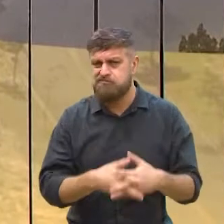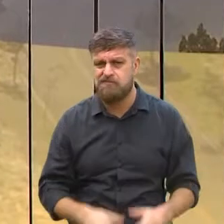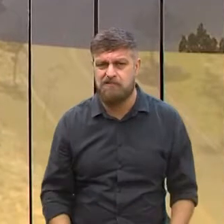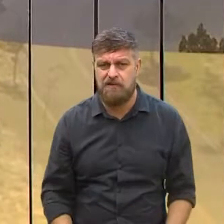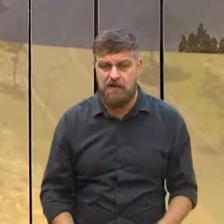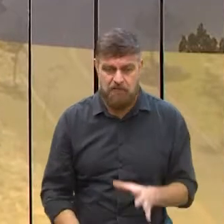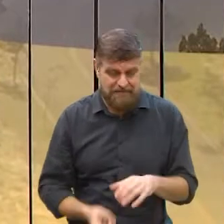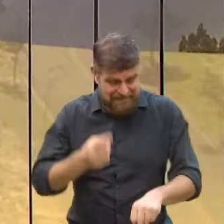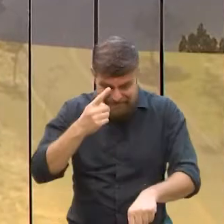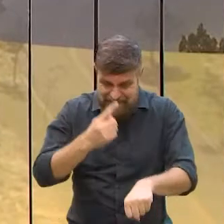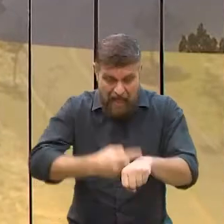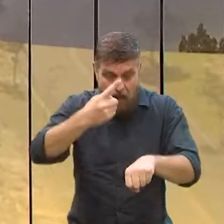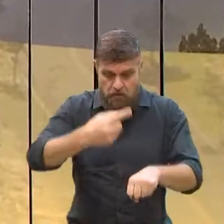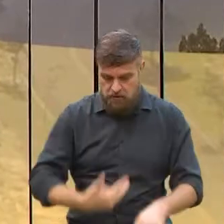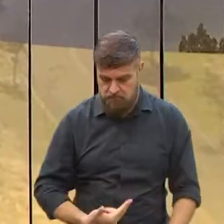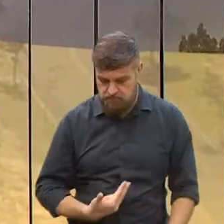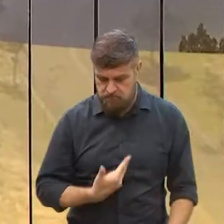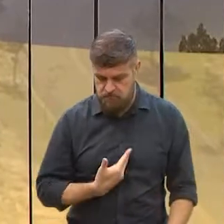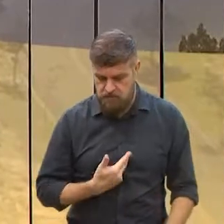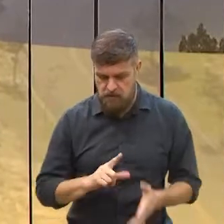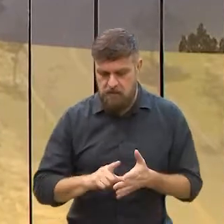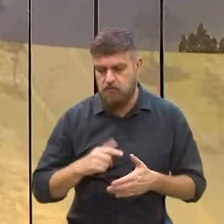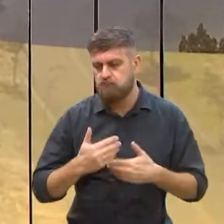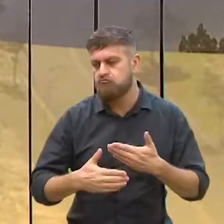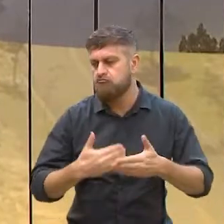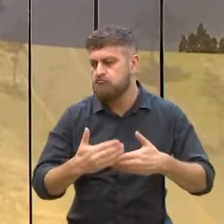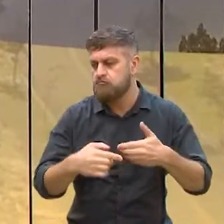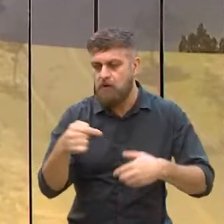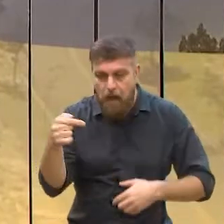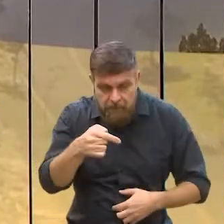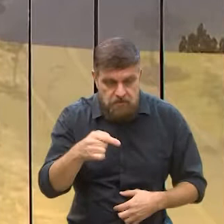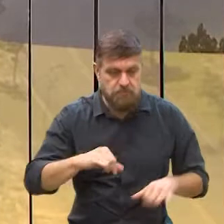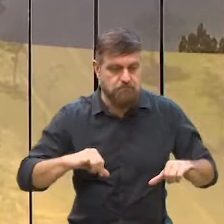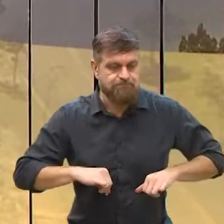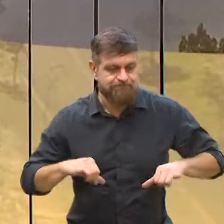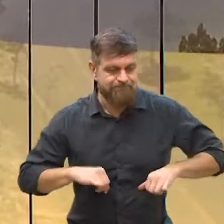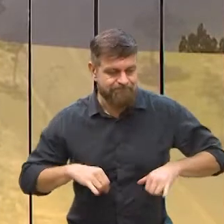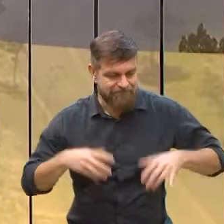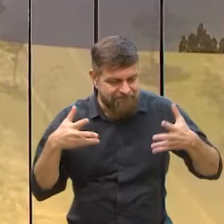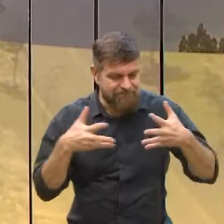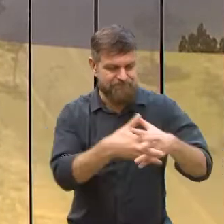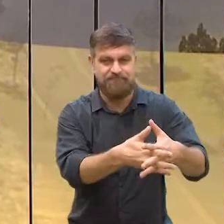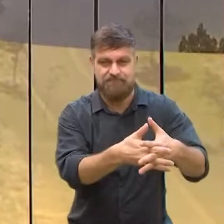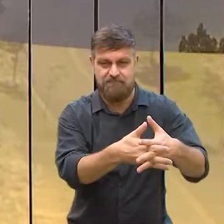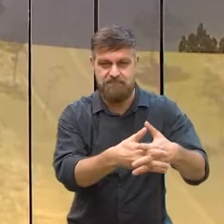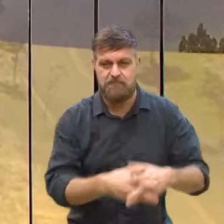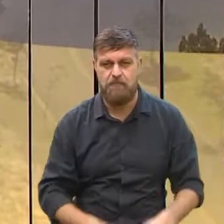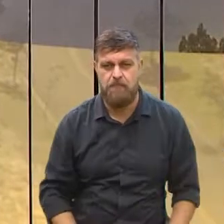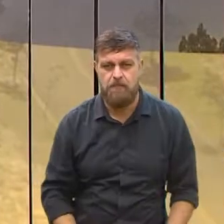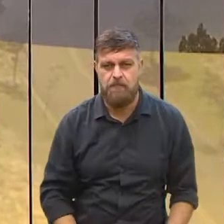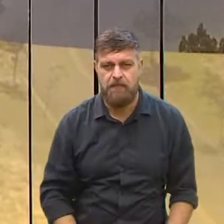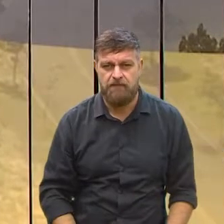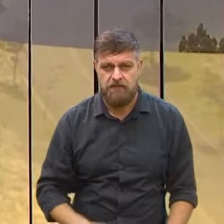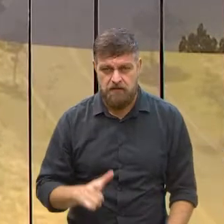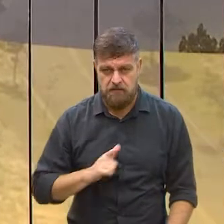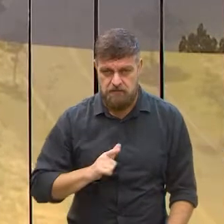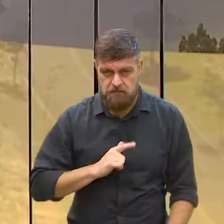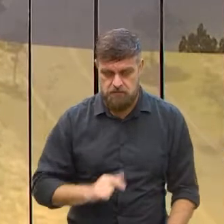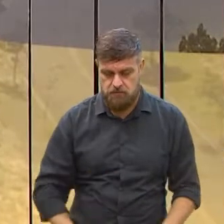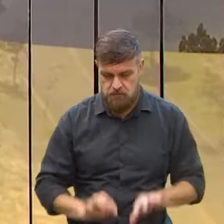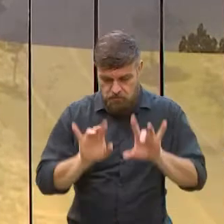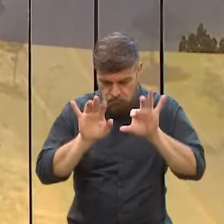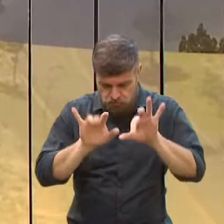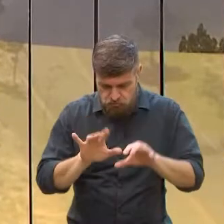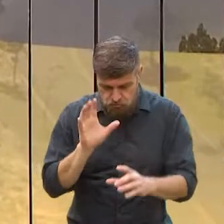ser imediatas, logo após a cirurgia, ou de longo prazo. Essas complicações, elas são computadas,